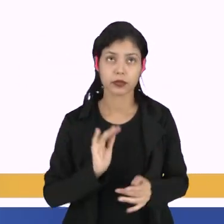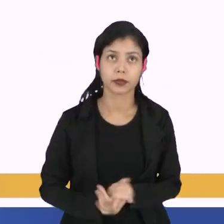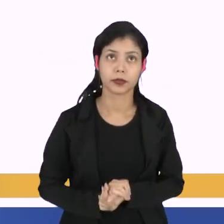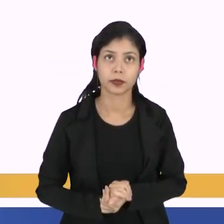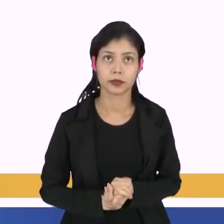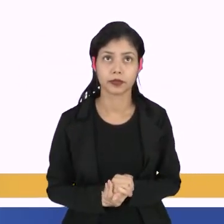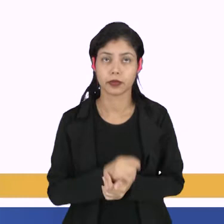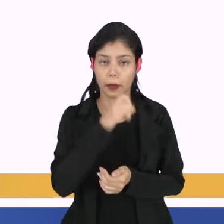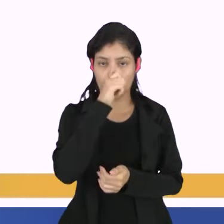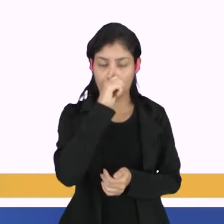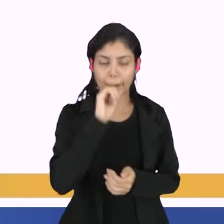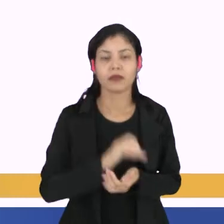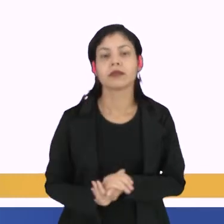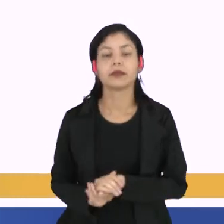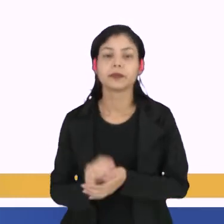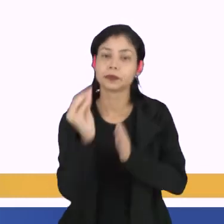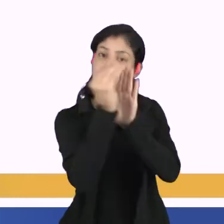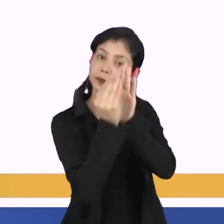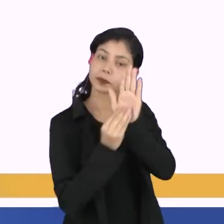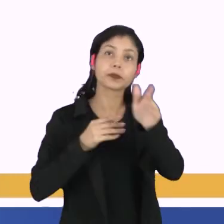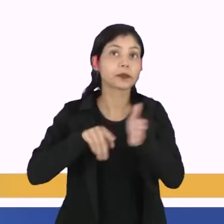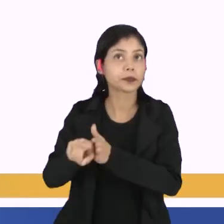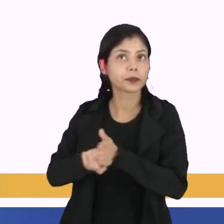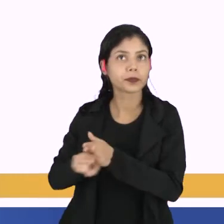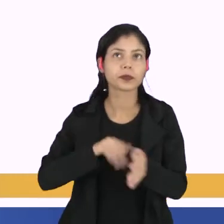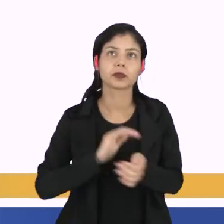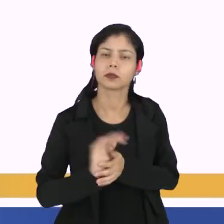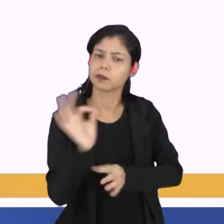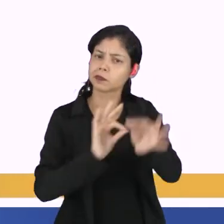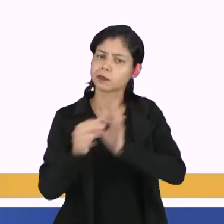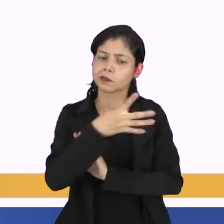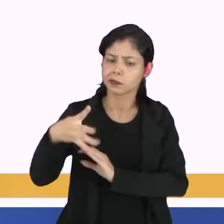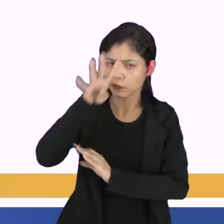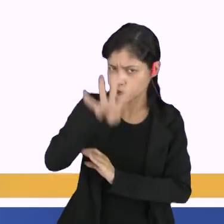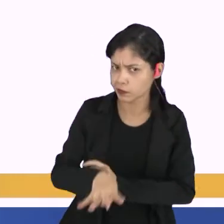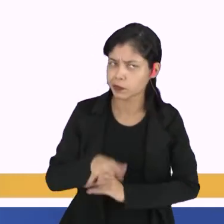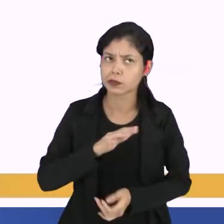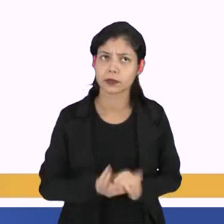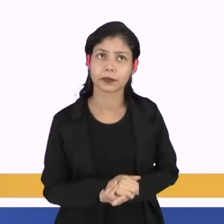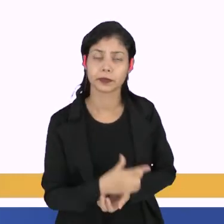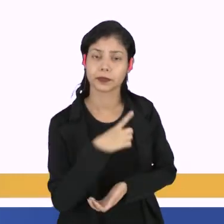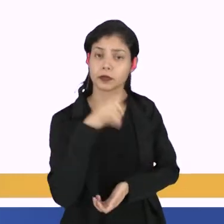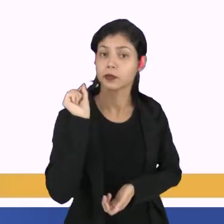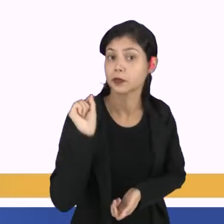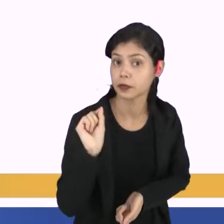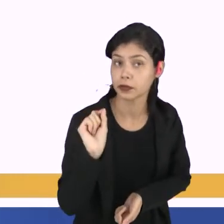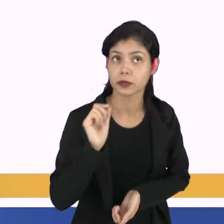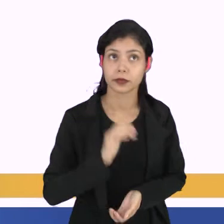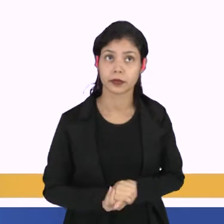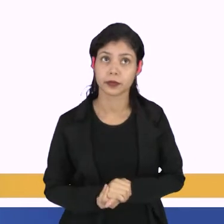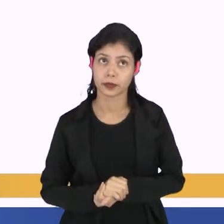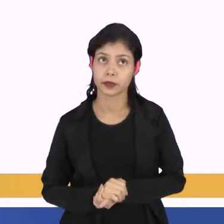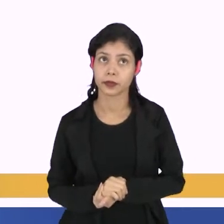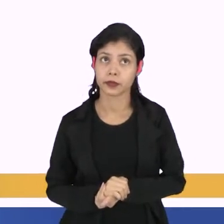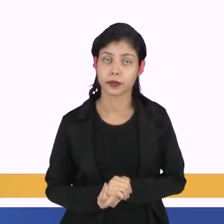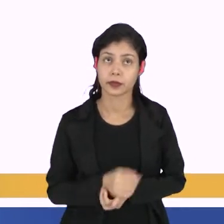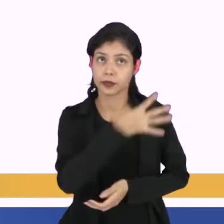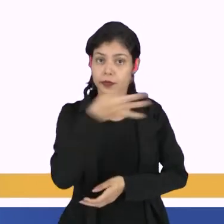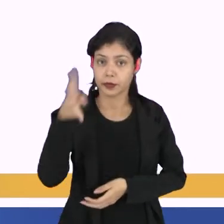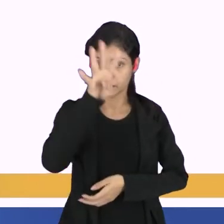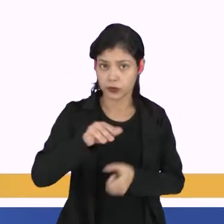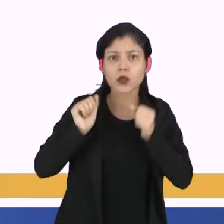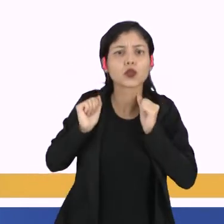funcionário. Os dados da pesquisa foram organizados na seguinte tabela. Então, nós temos aí a tabela onde